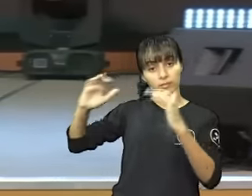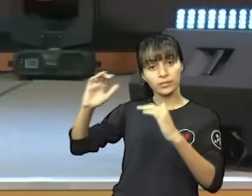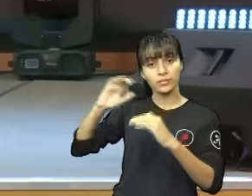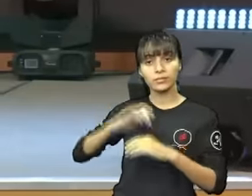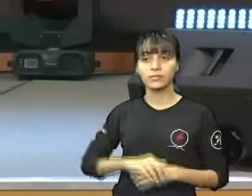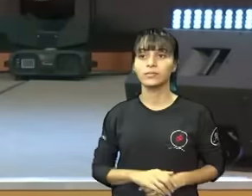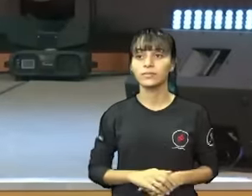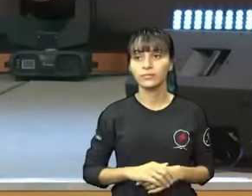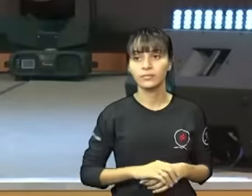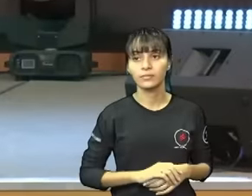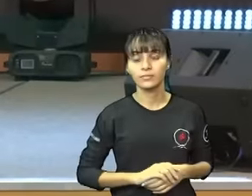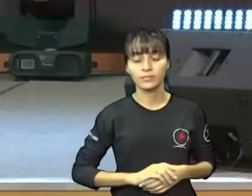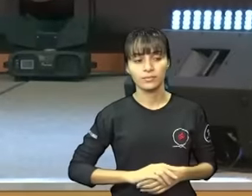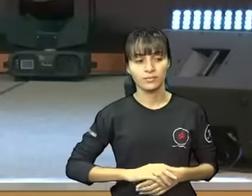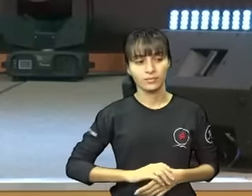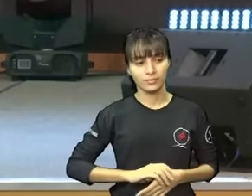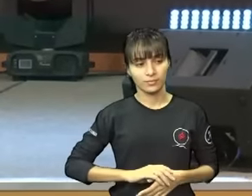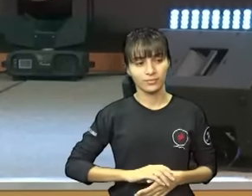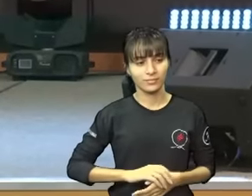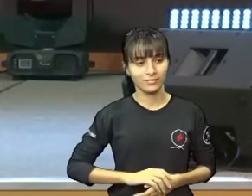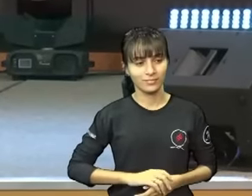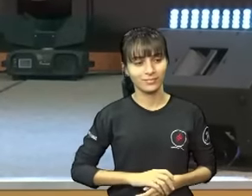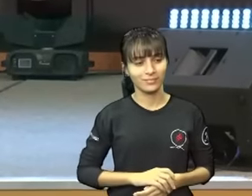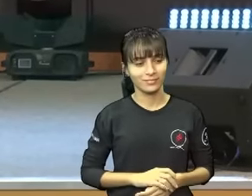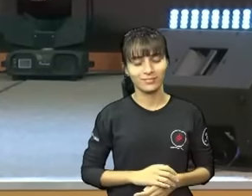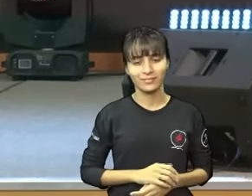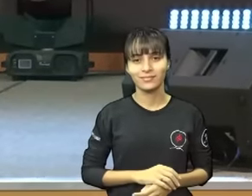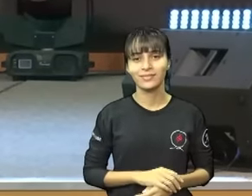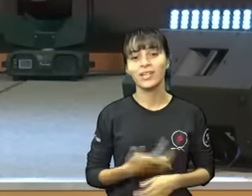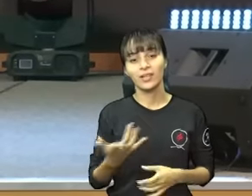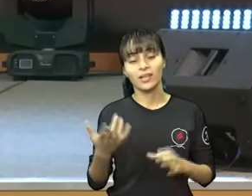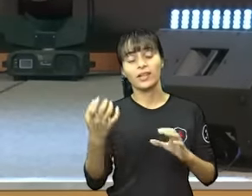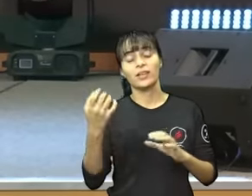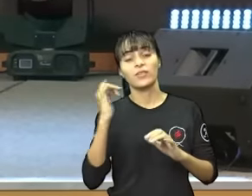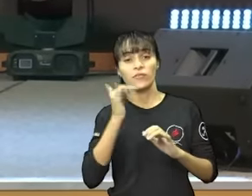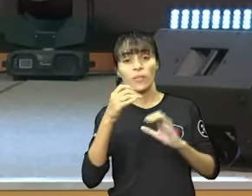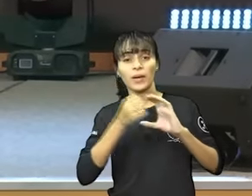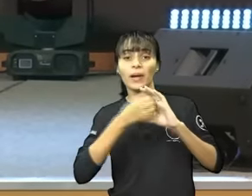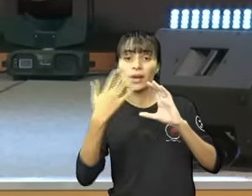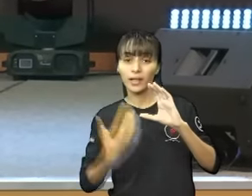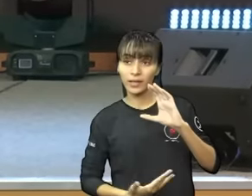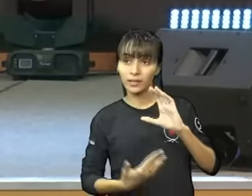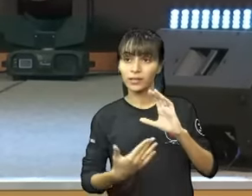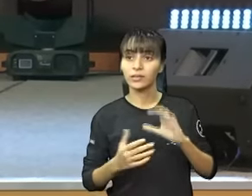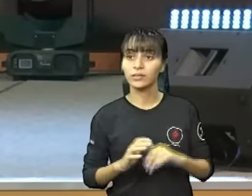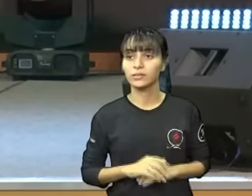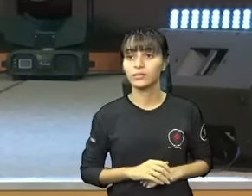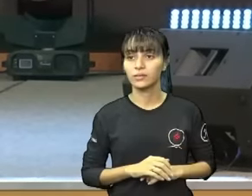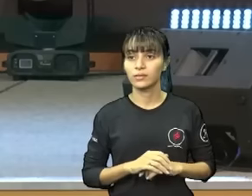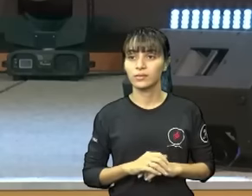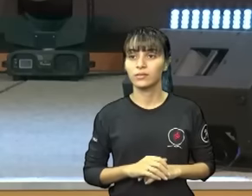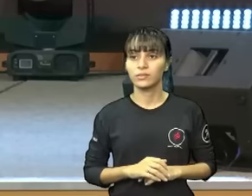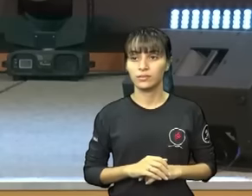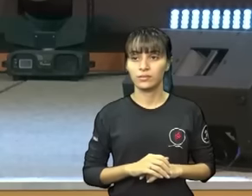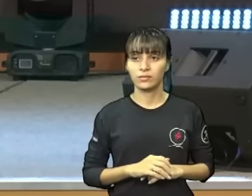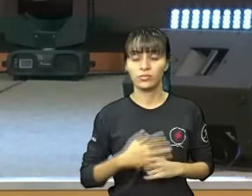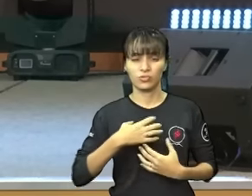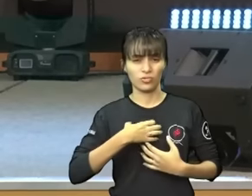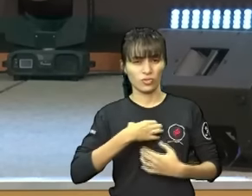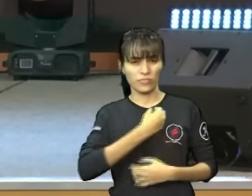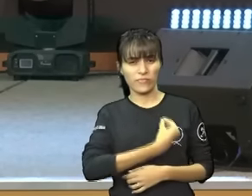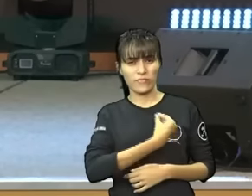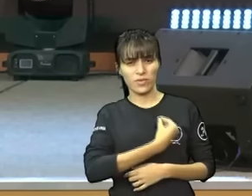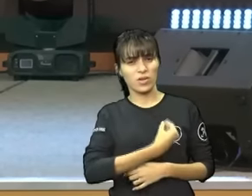Deus e eu quero informar que uma característica é desse estilo de vida